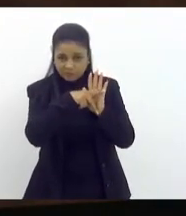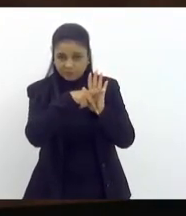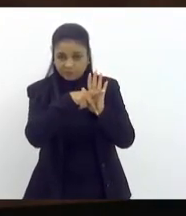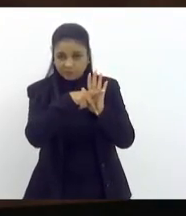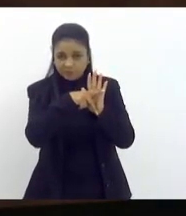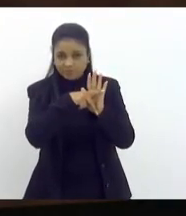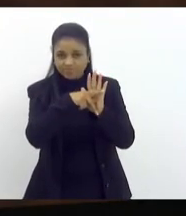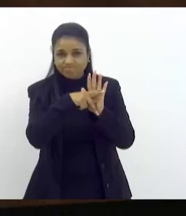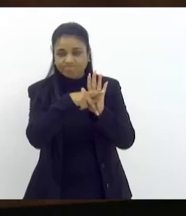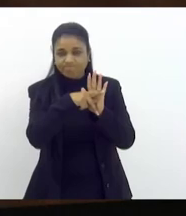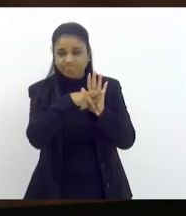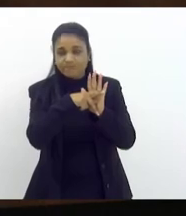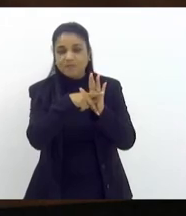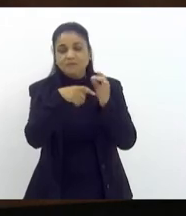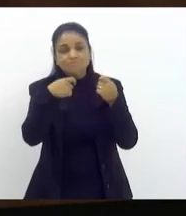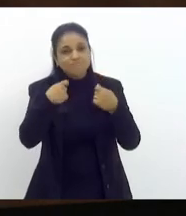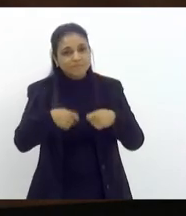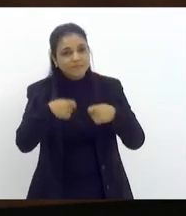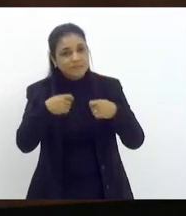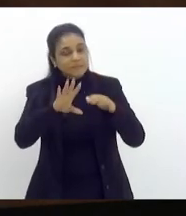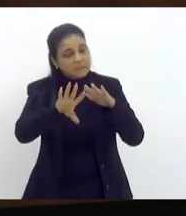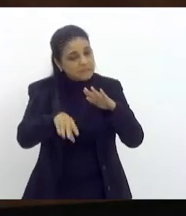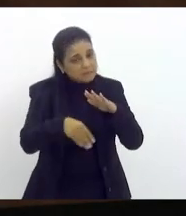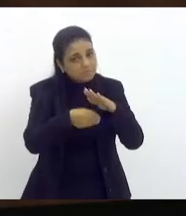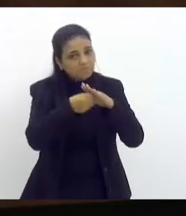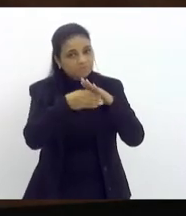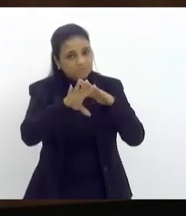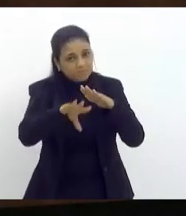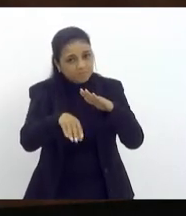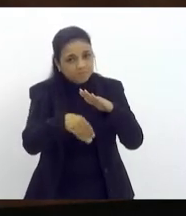vai precisar de muitas emendas evidentemente